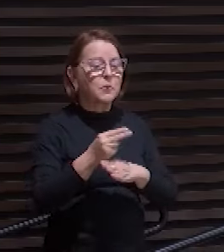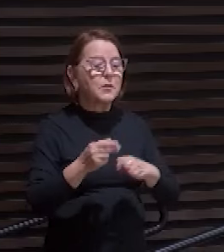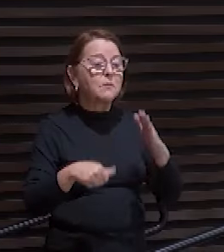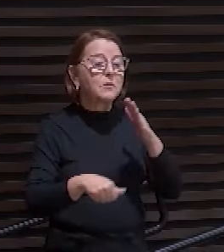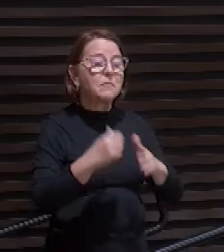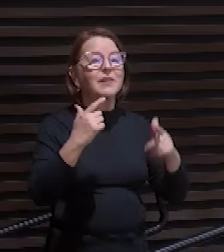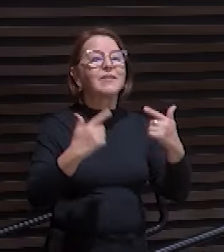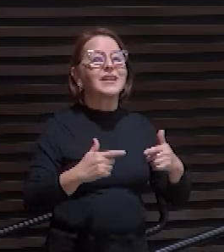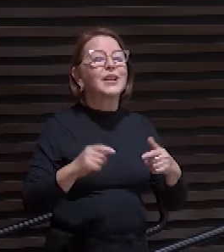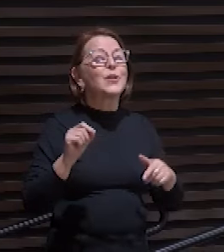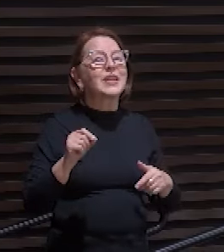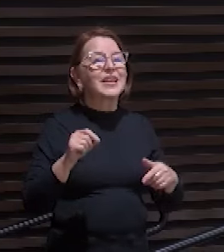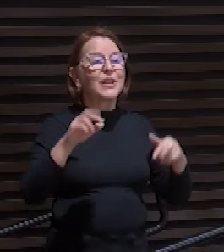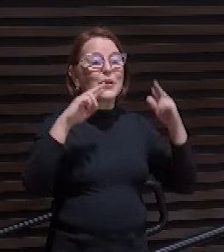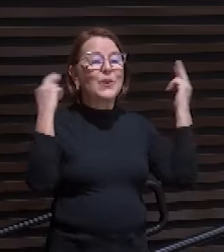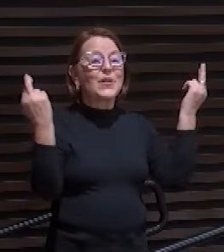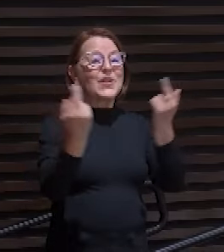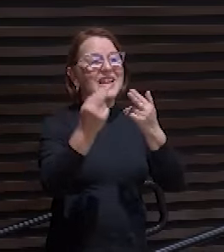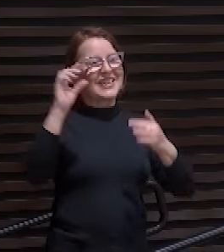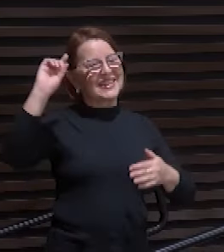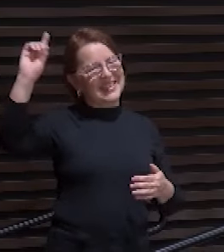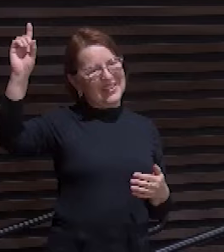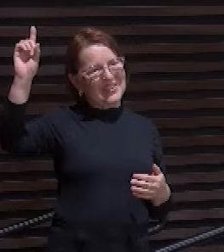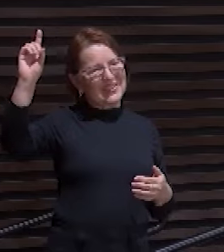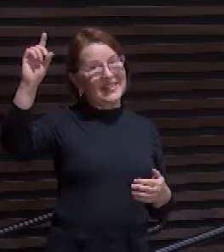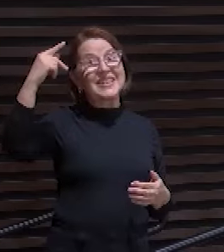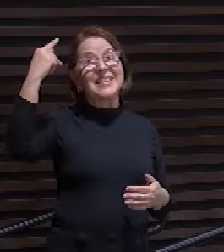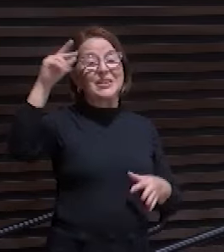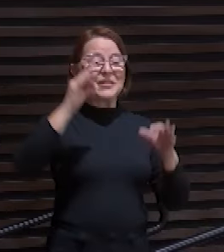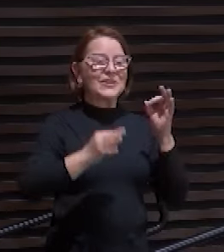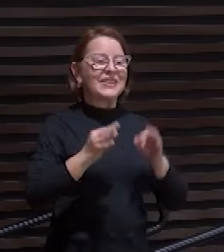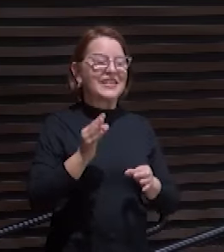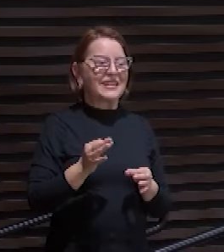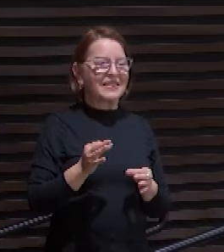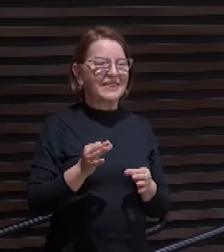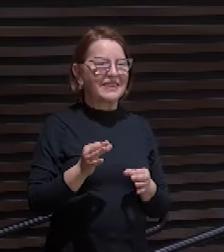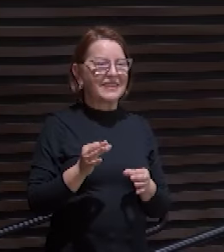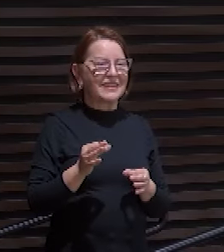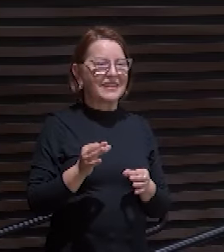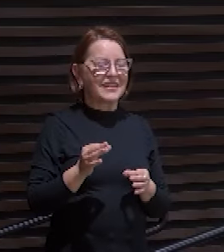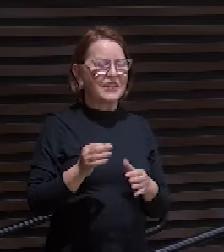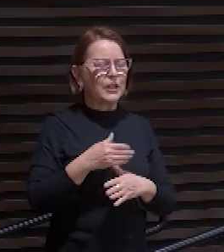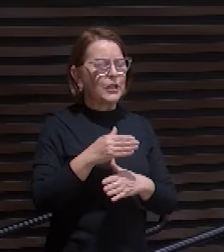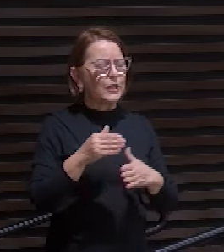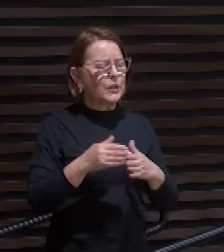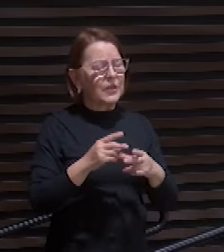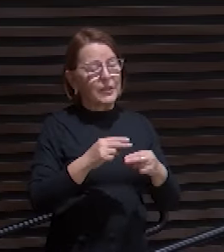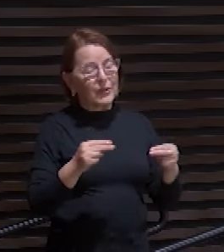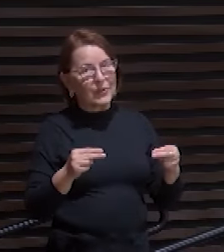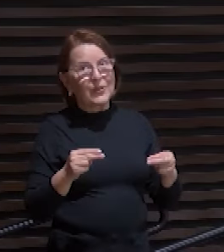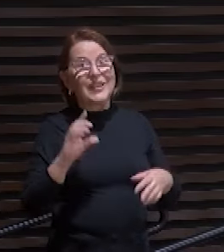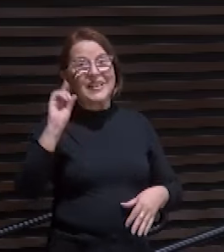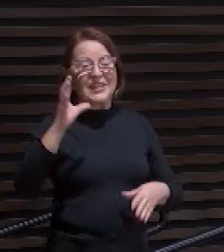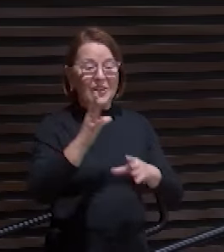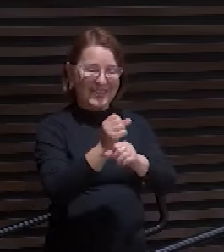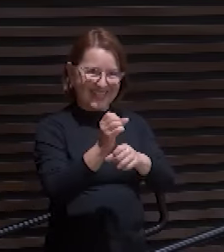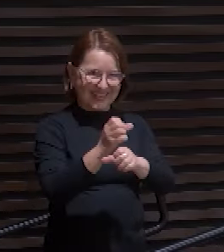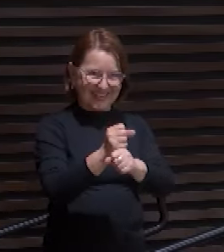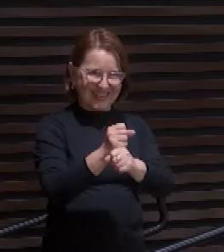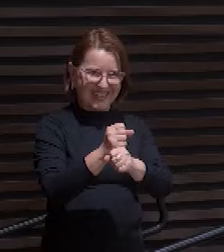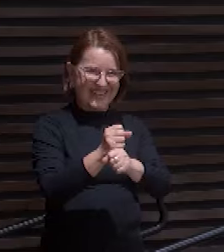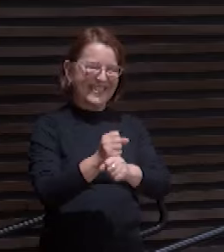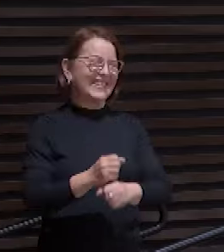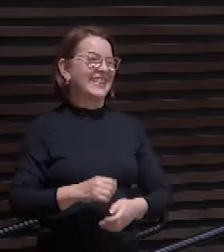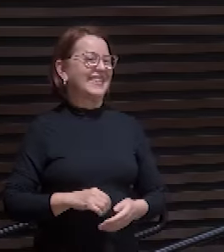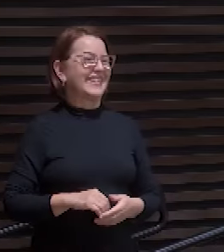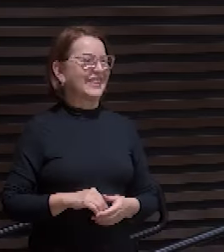quê? O reino dele, a justiça dele, e as demais coisas ele vai o quê? Acrescentar.